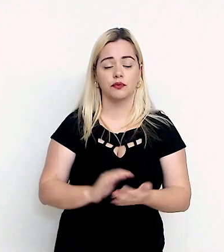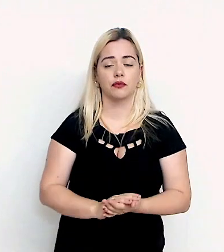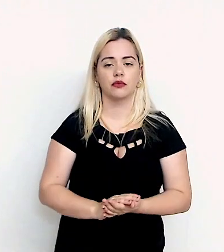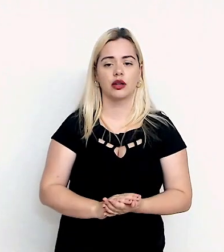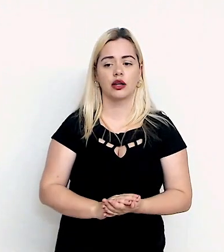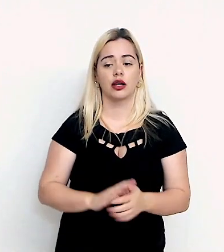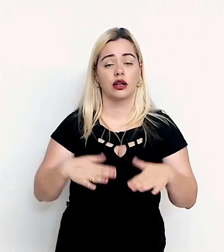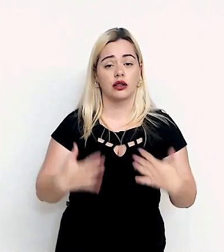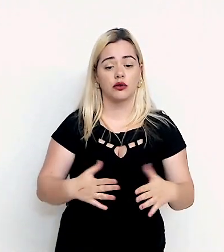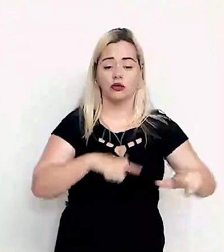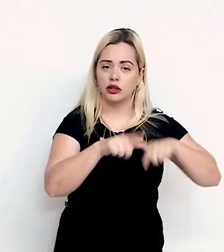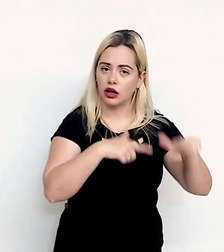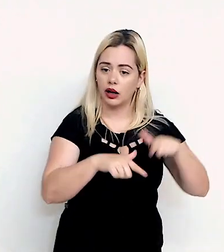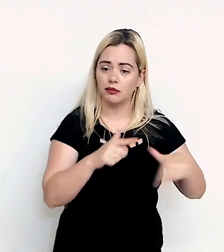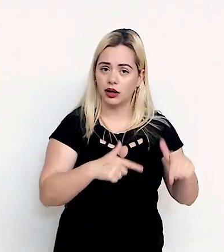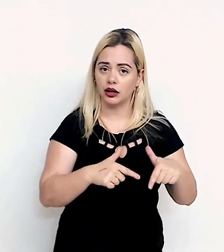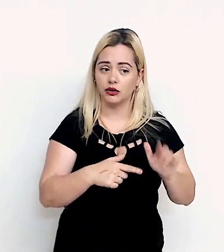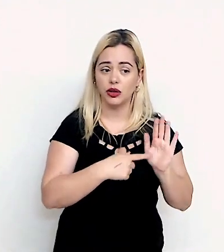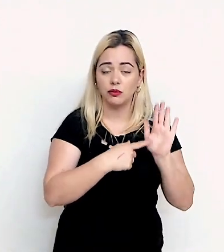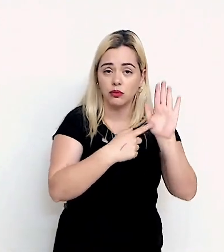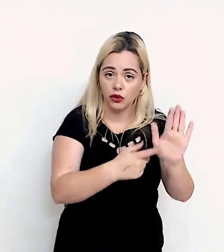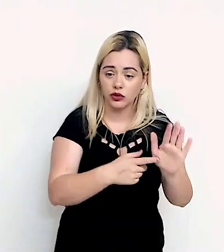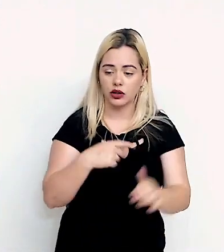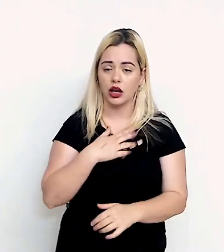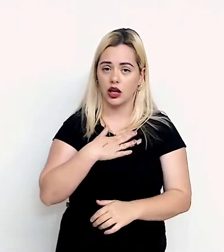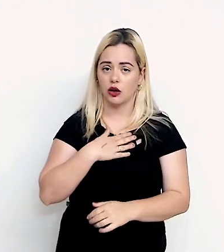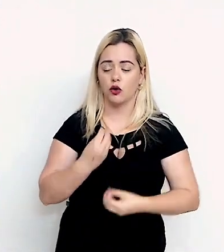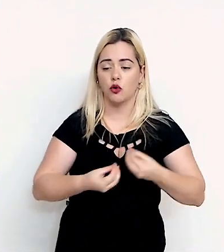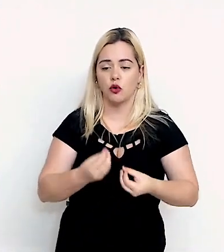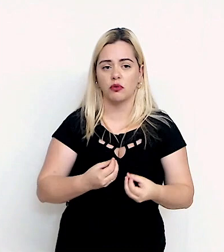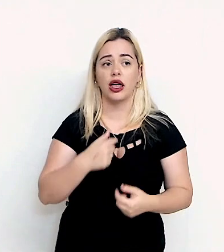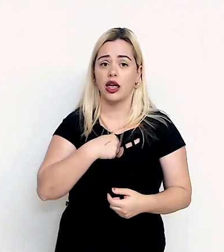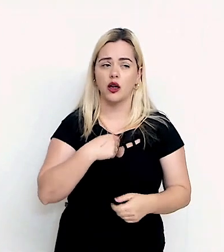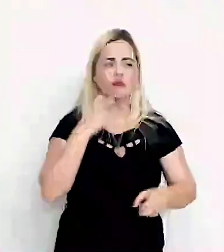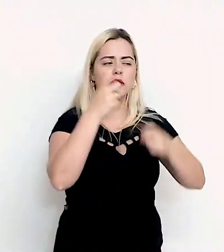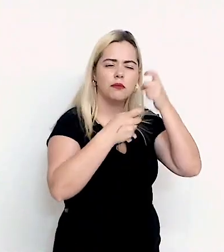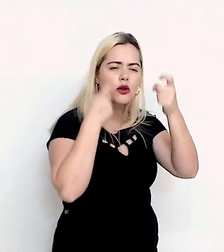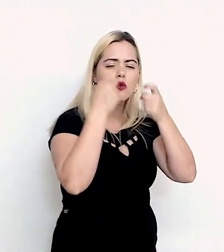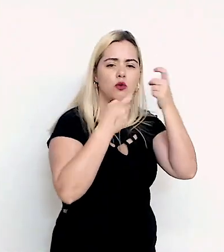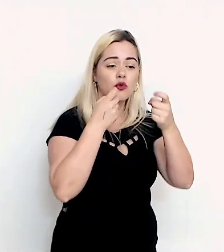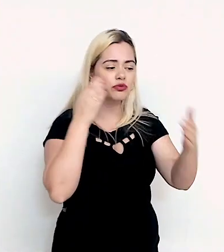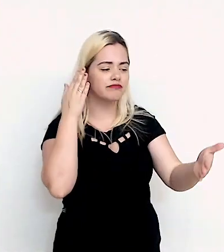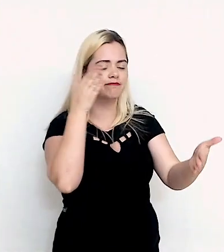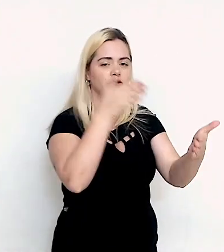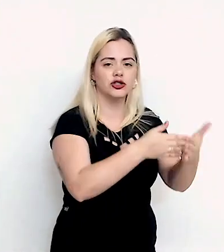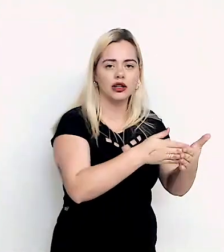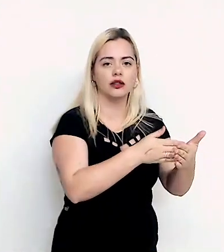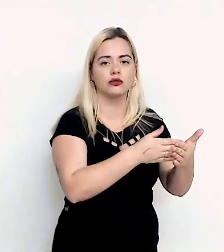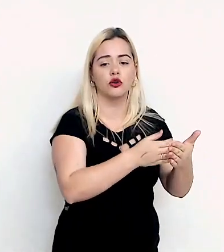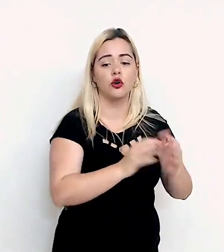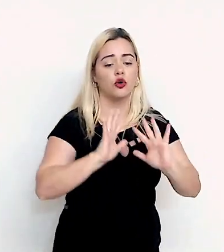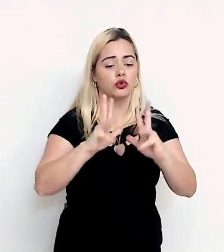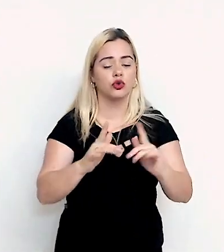uma atividade que inclusive transcende viviam como no meu cargo me preocupo mais diretamente mais imediatamente